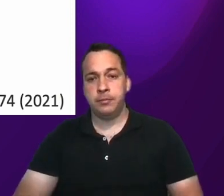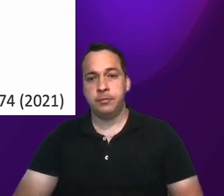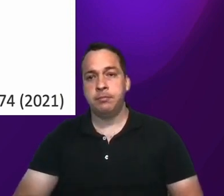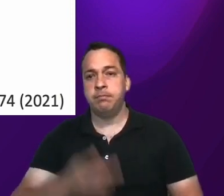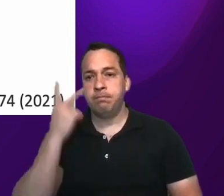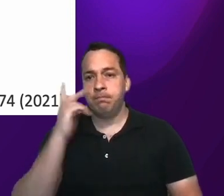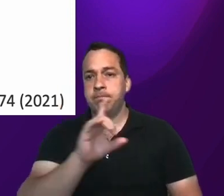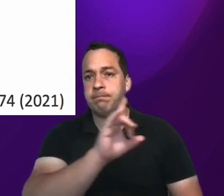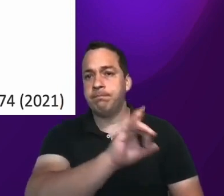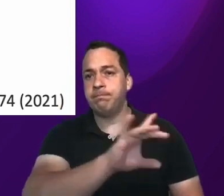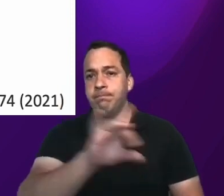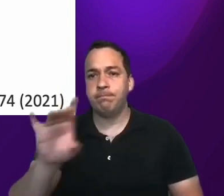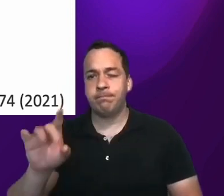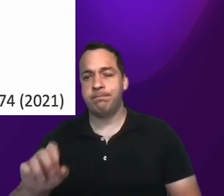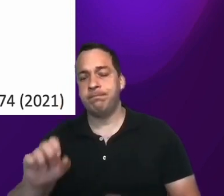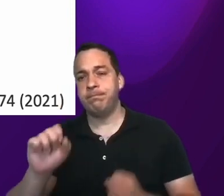braço.